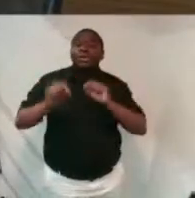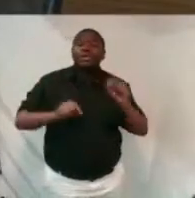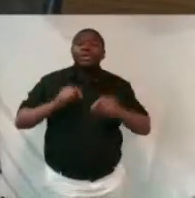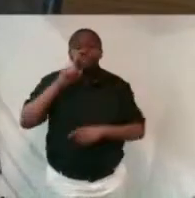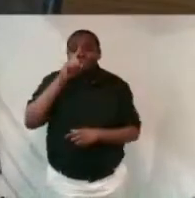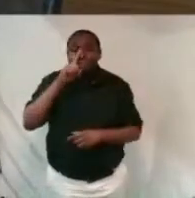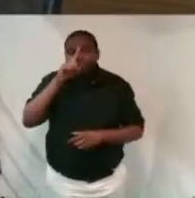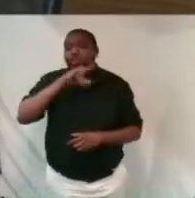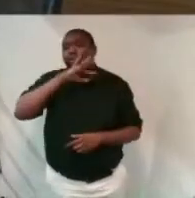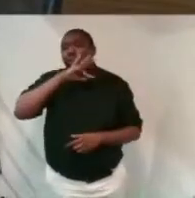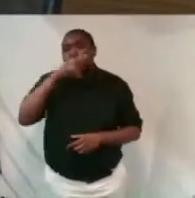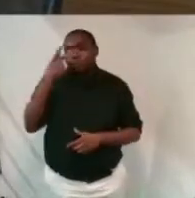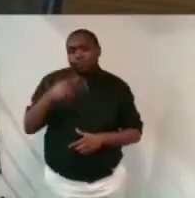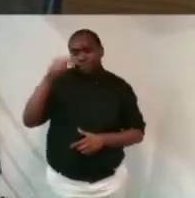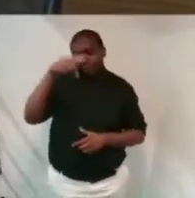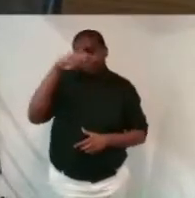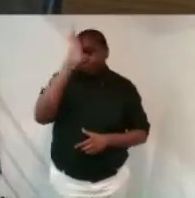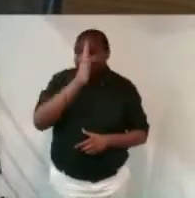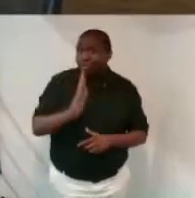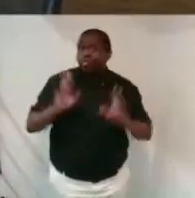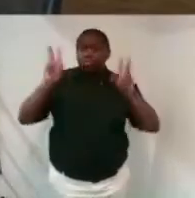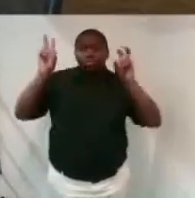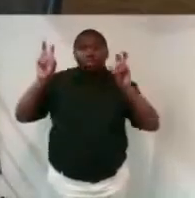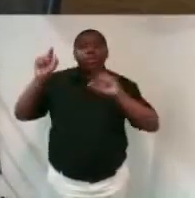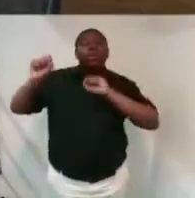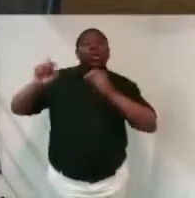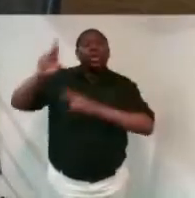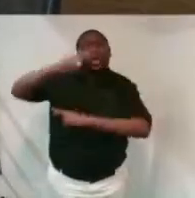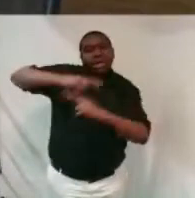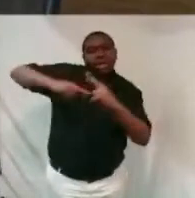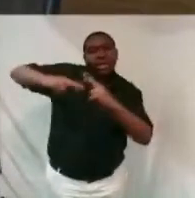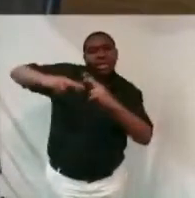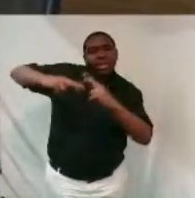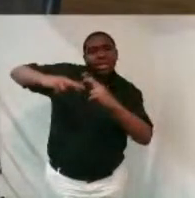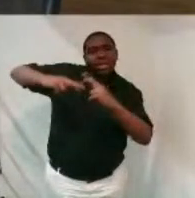do Brasil no tema da gestão de resíduos sólidos.